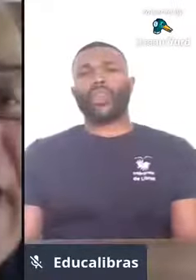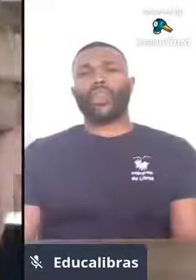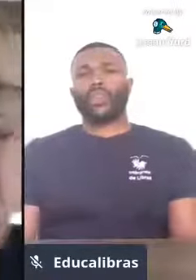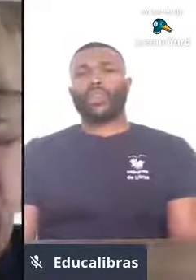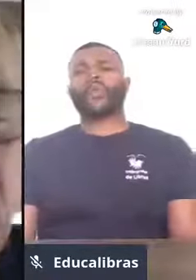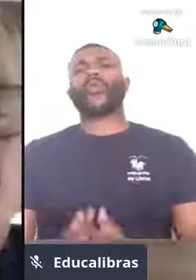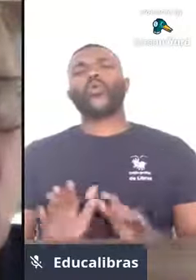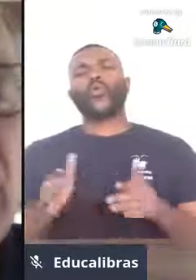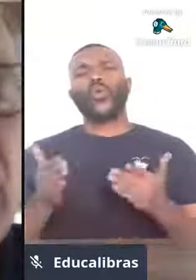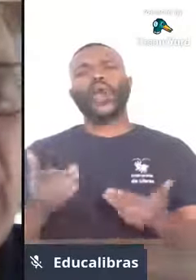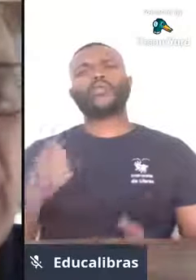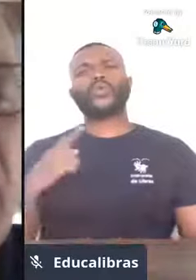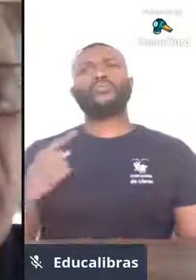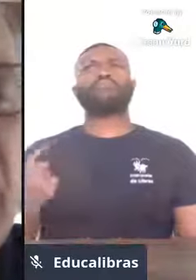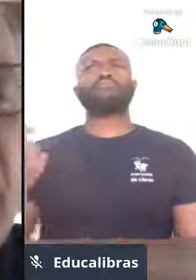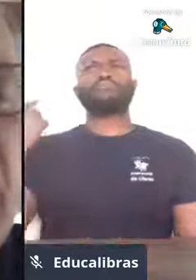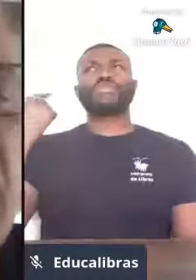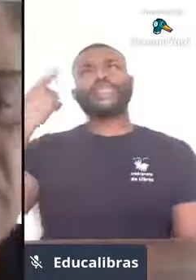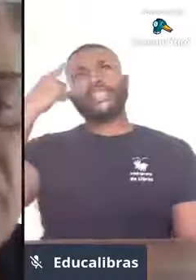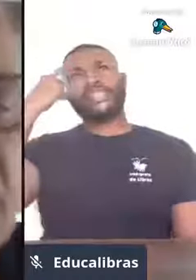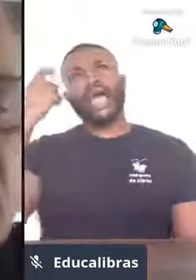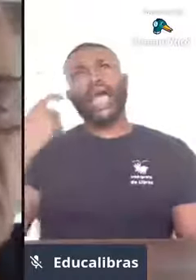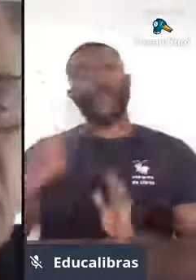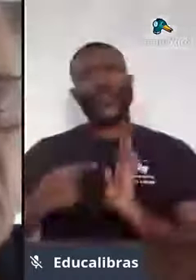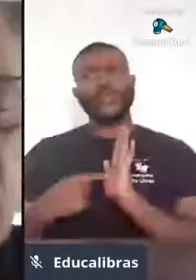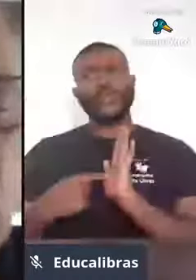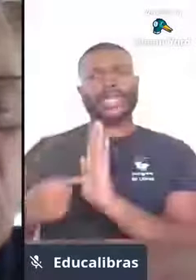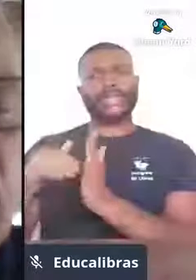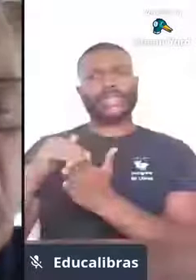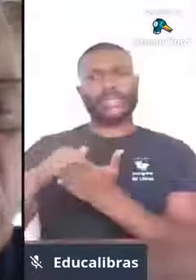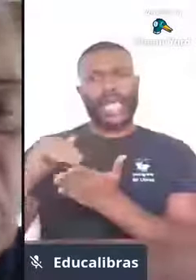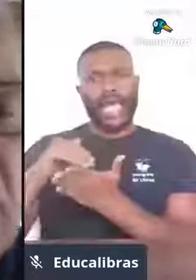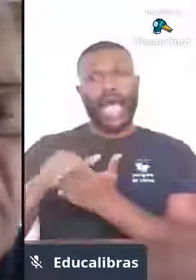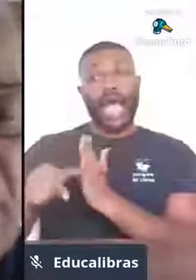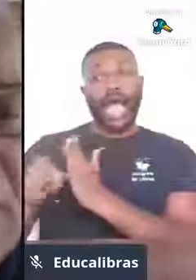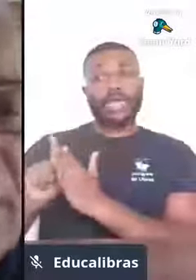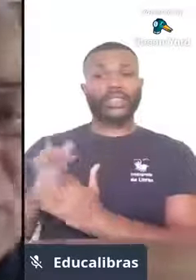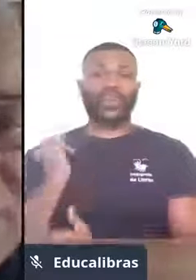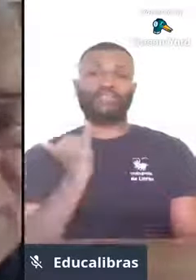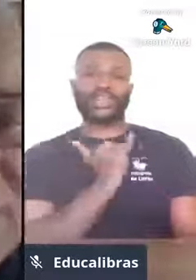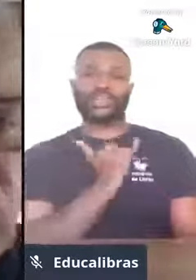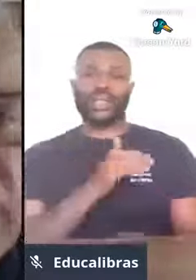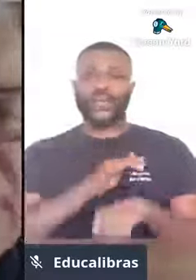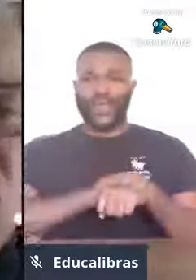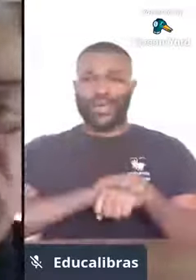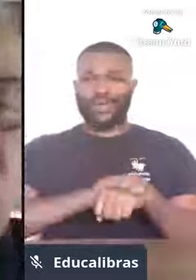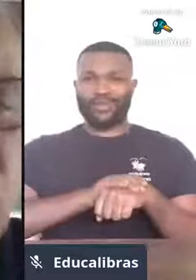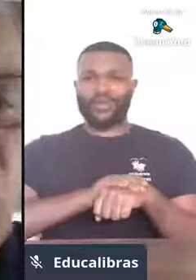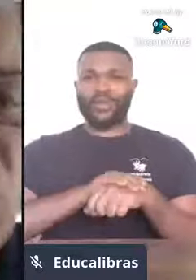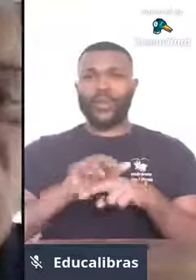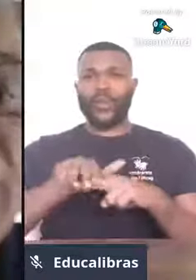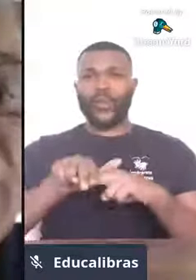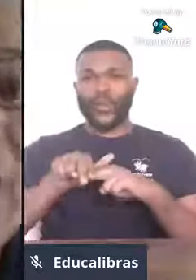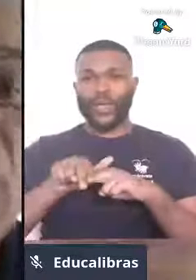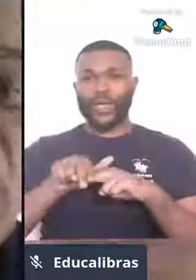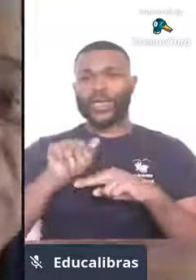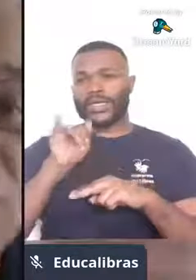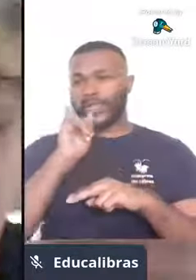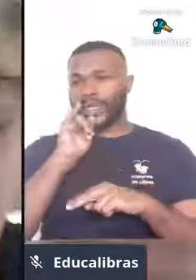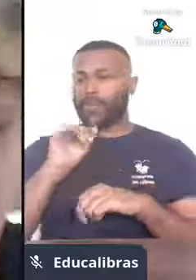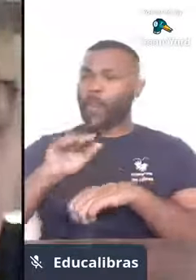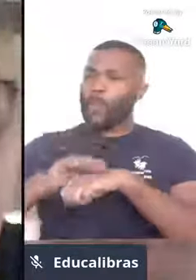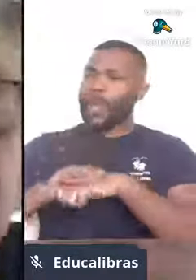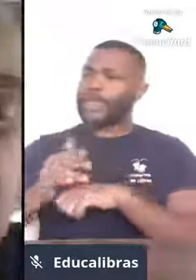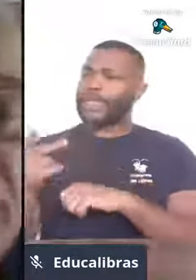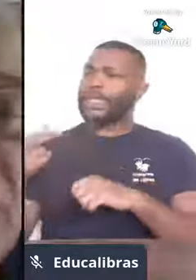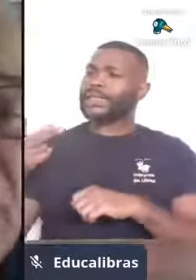ideia de apresentar, comuniquei a Mara antes, porque quando a Mara pegou a terceira suplência, ela comentou comigo, Roberto, e agora? Estamos